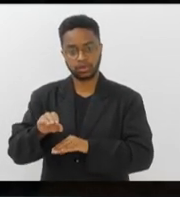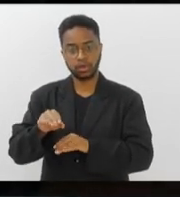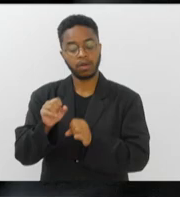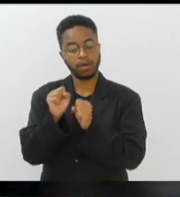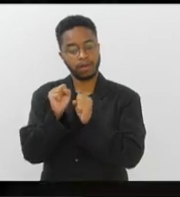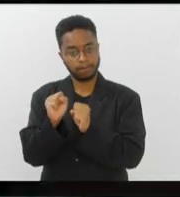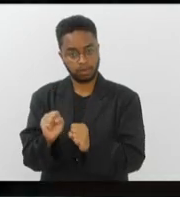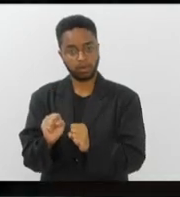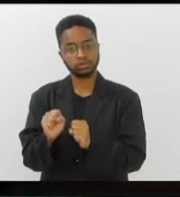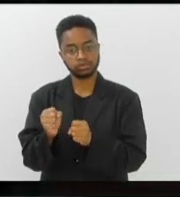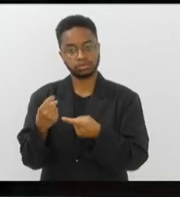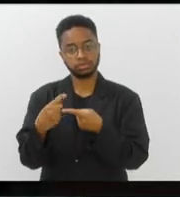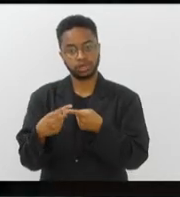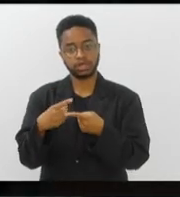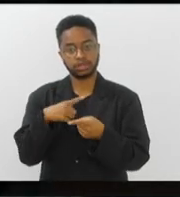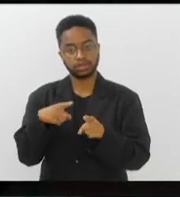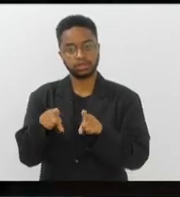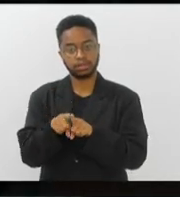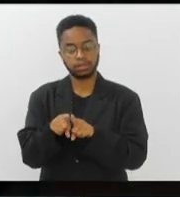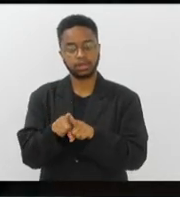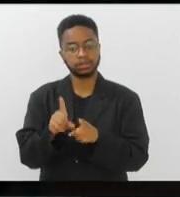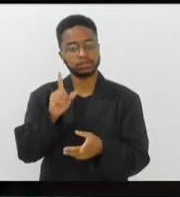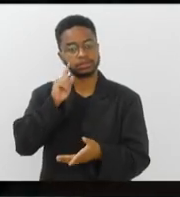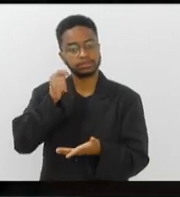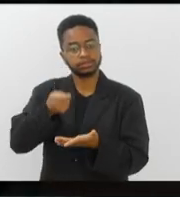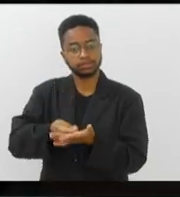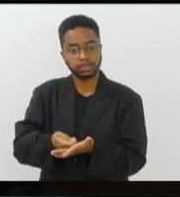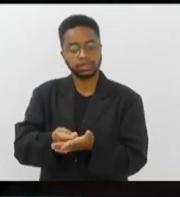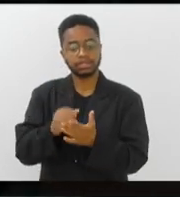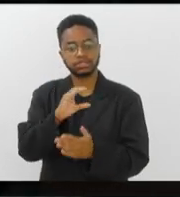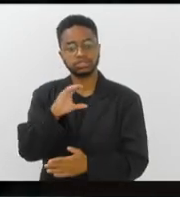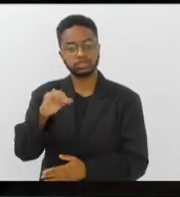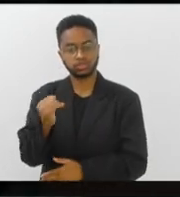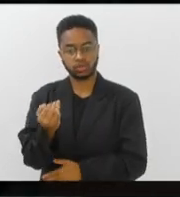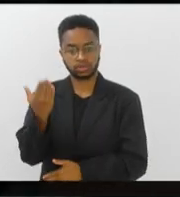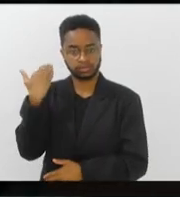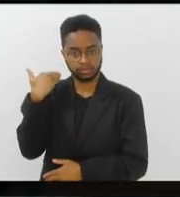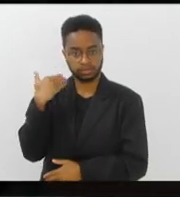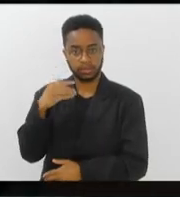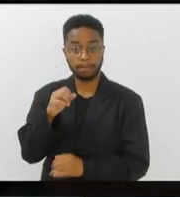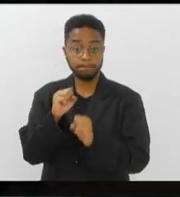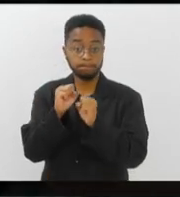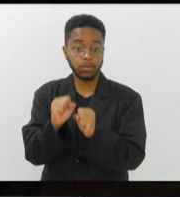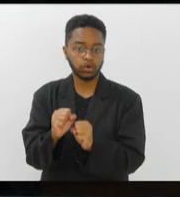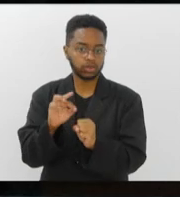poderá, porque também era a determinação da CCJ na época, não é deverá, poderá